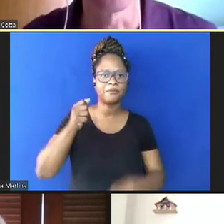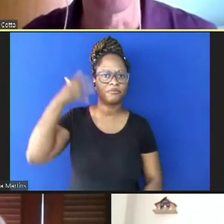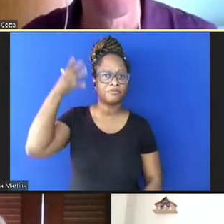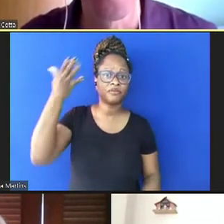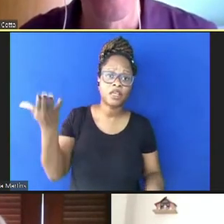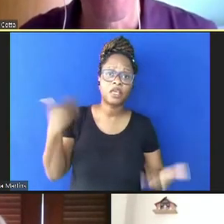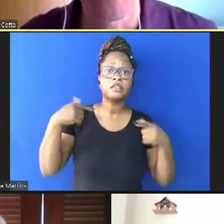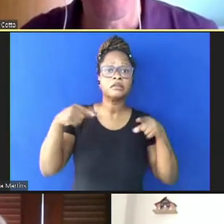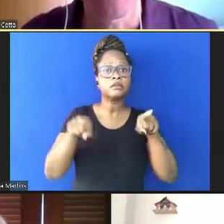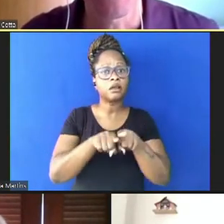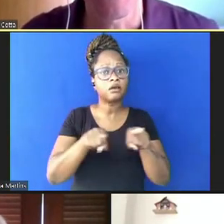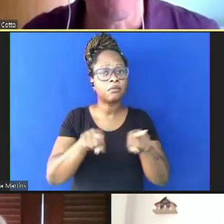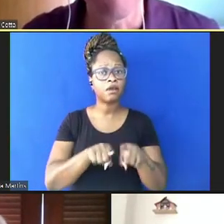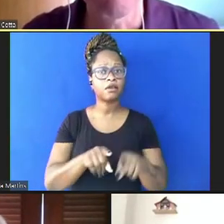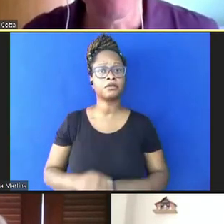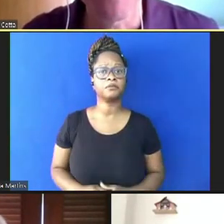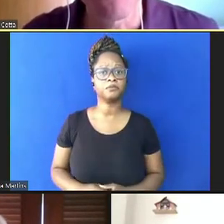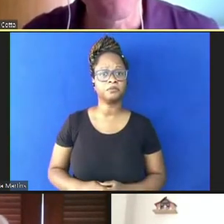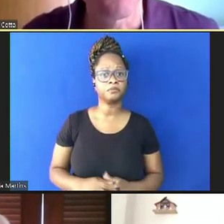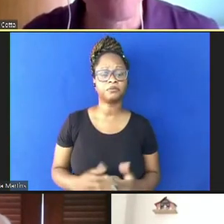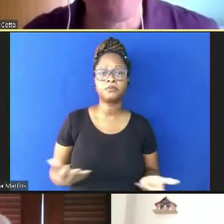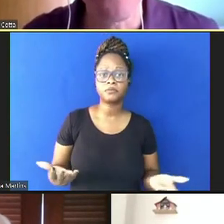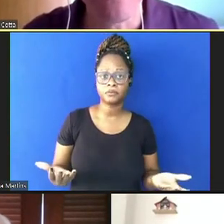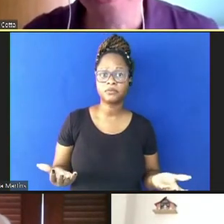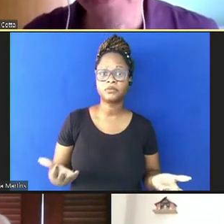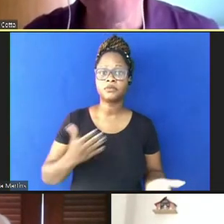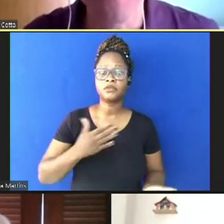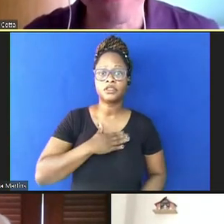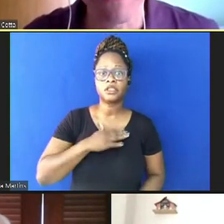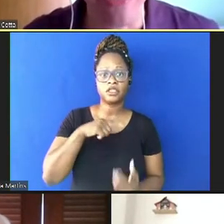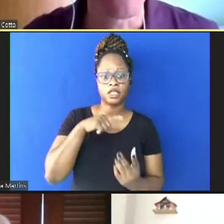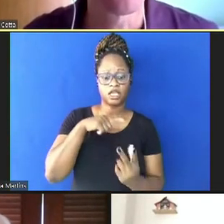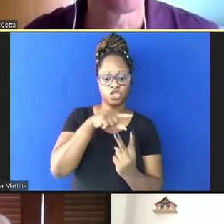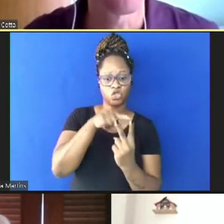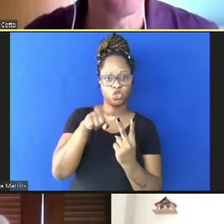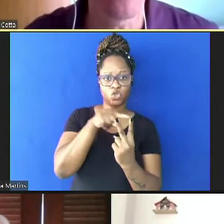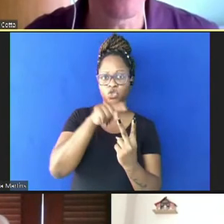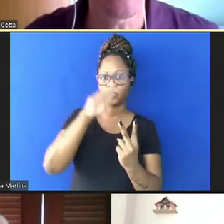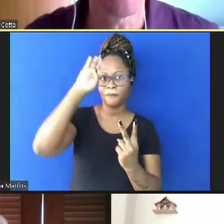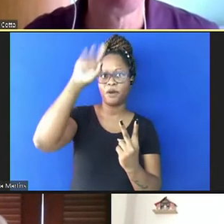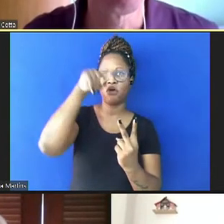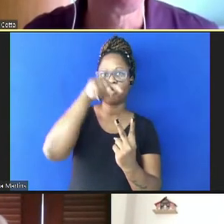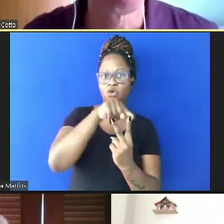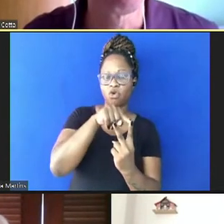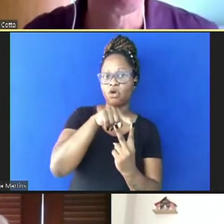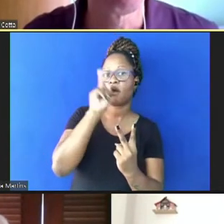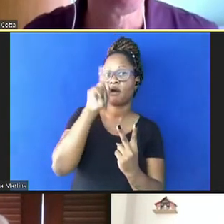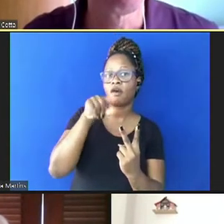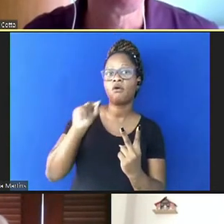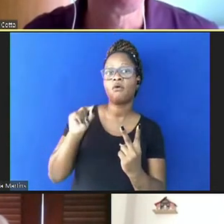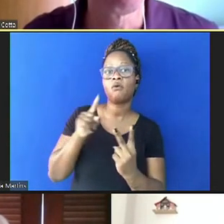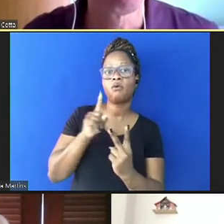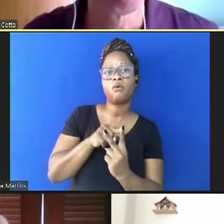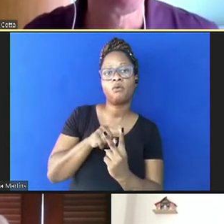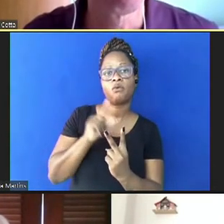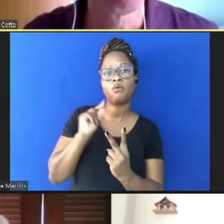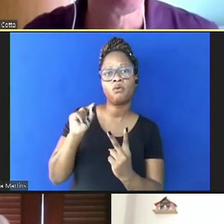disso, há pelo menos duas menções que são fundamentais, né? Uma é